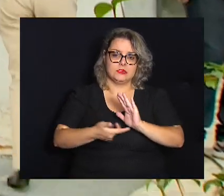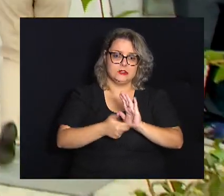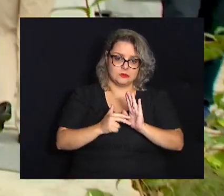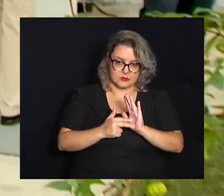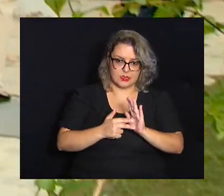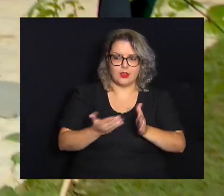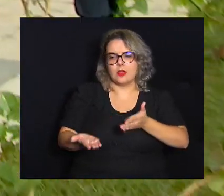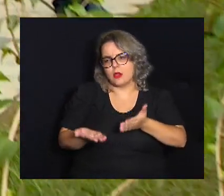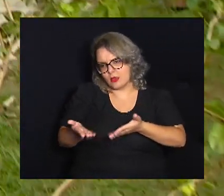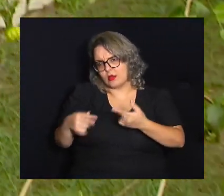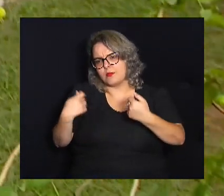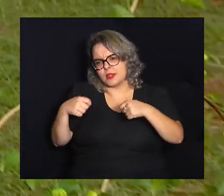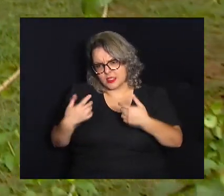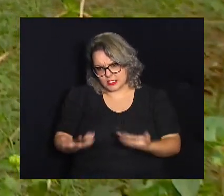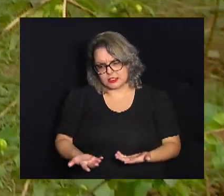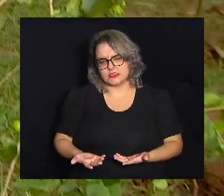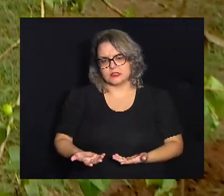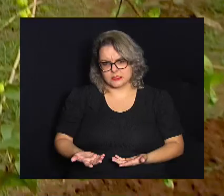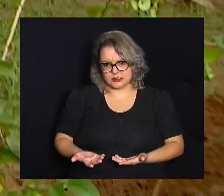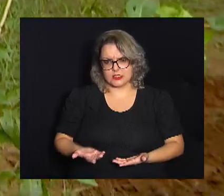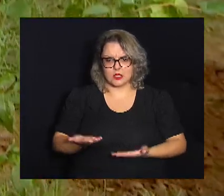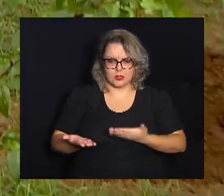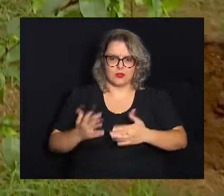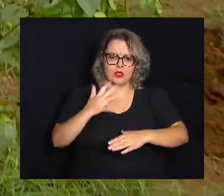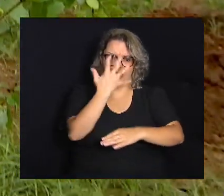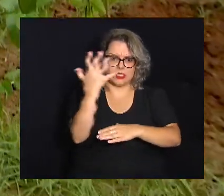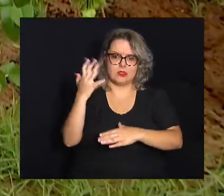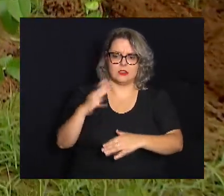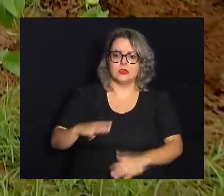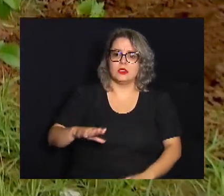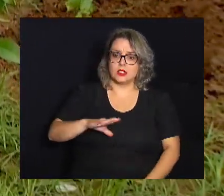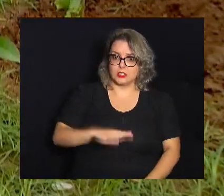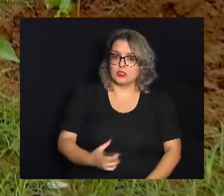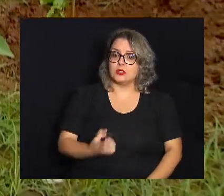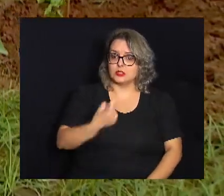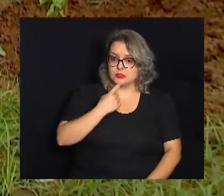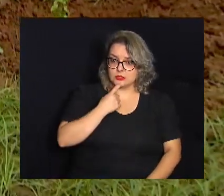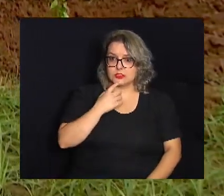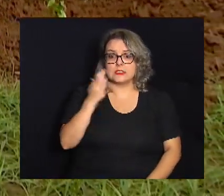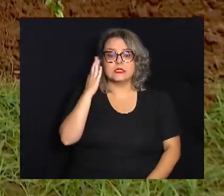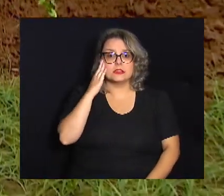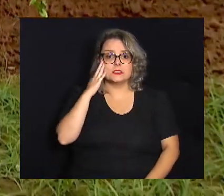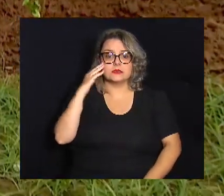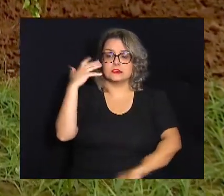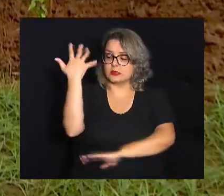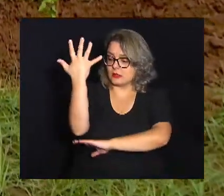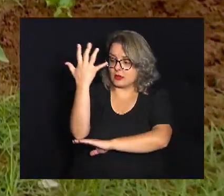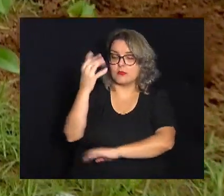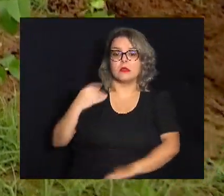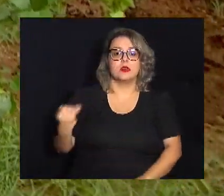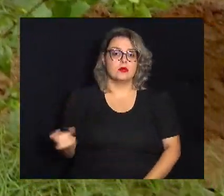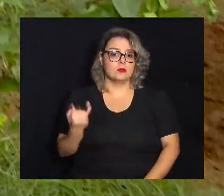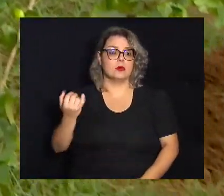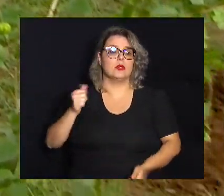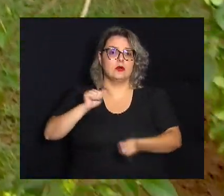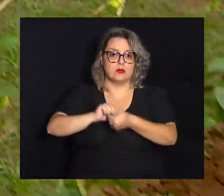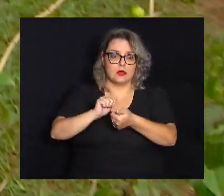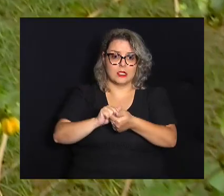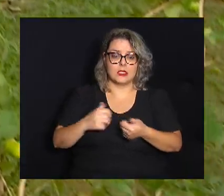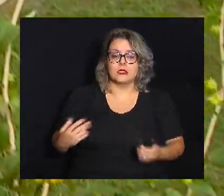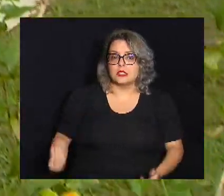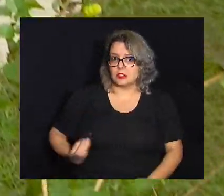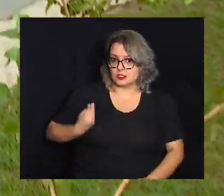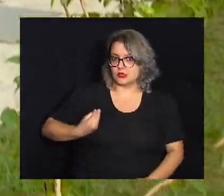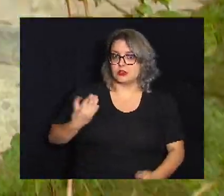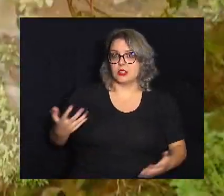cuidar das árvores, é preciso que Campinas entenda a árvore como um bem importante para a qualidade de vida, para a sobrevivência